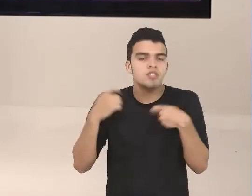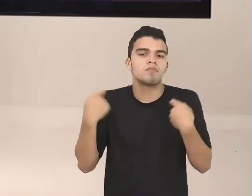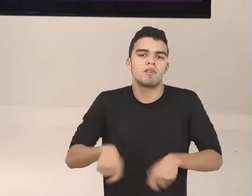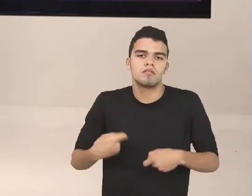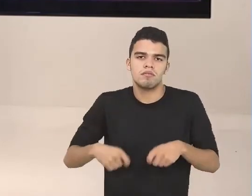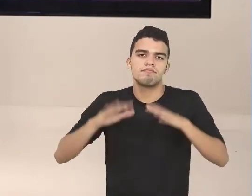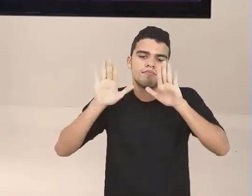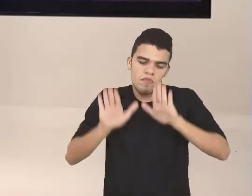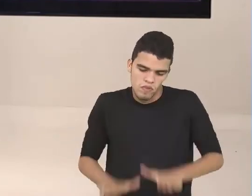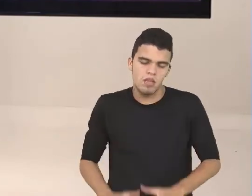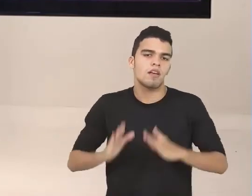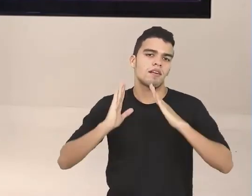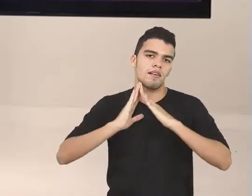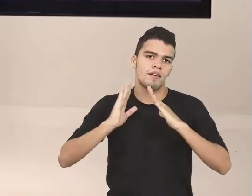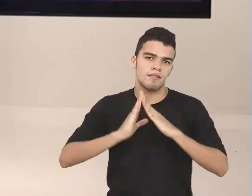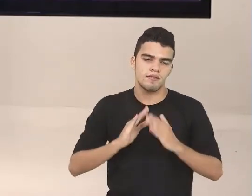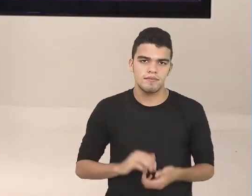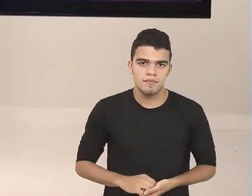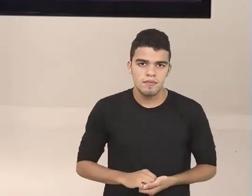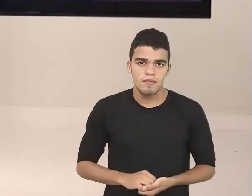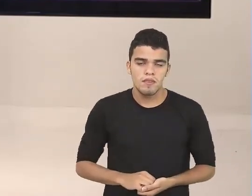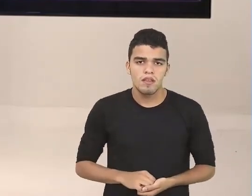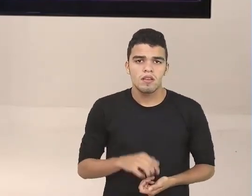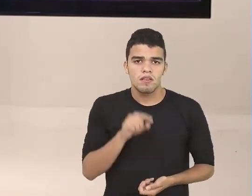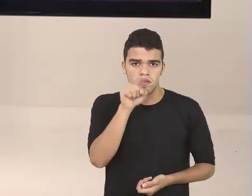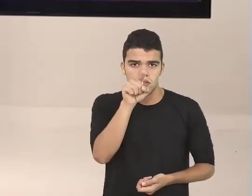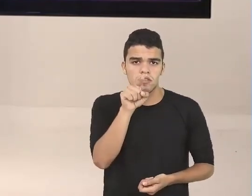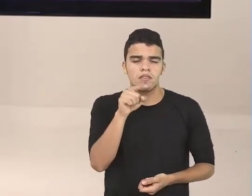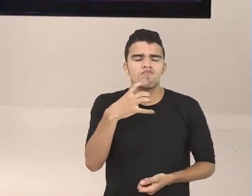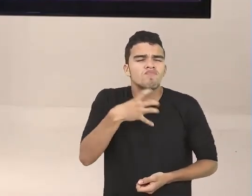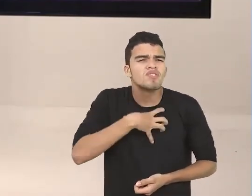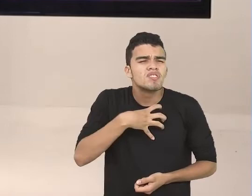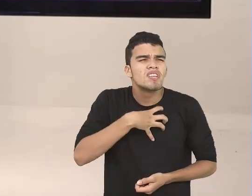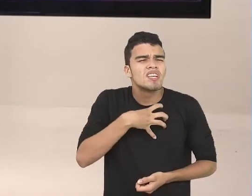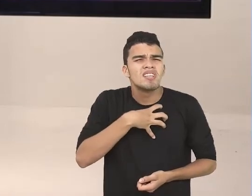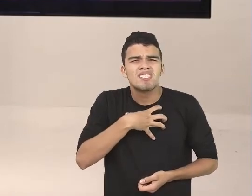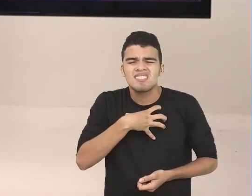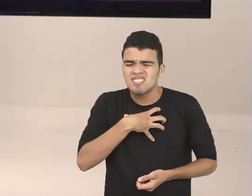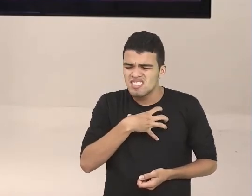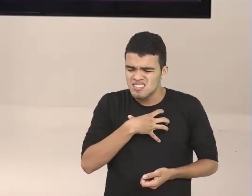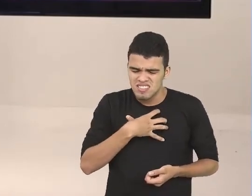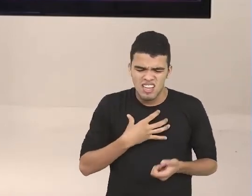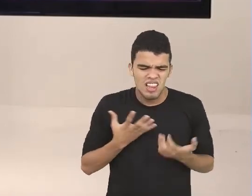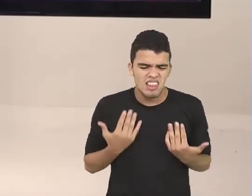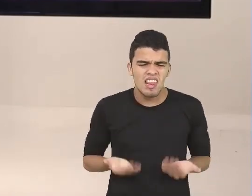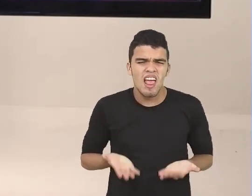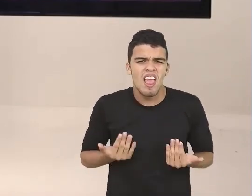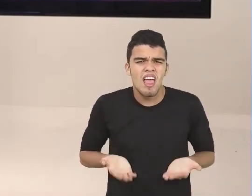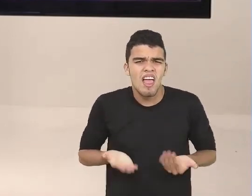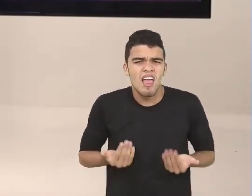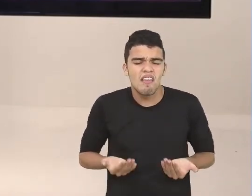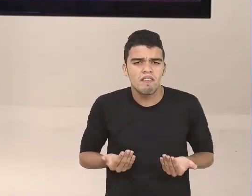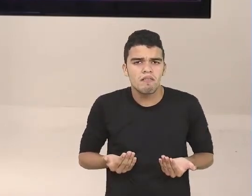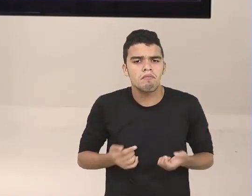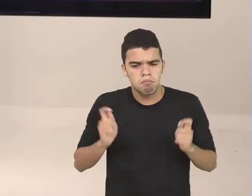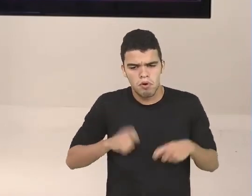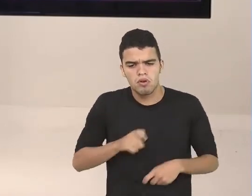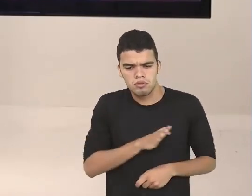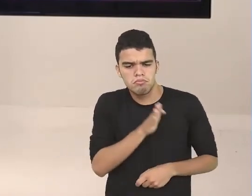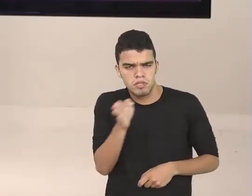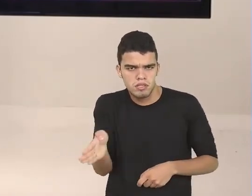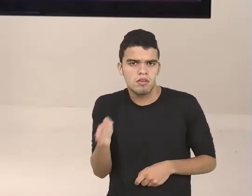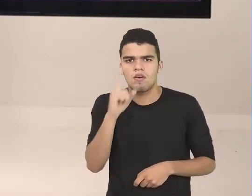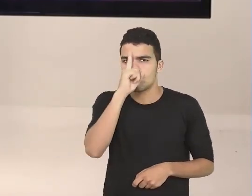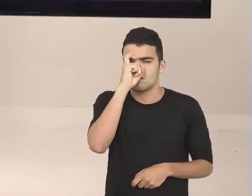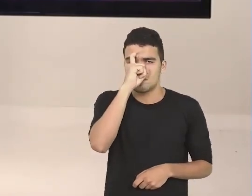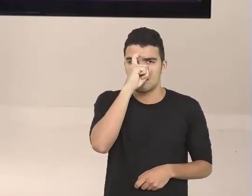para vocês. Você está sentindo alguma coisa bem leve, você pode ir até o hospital,